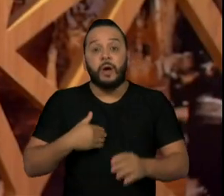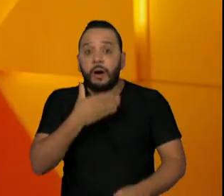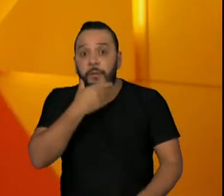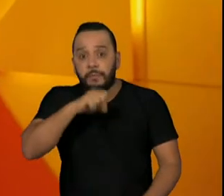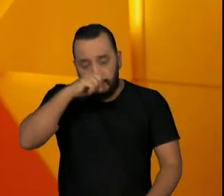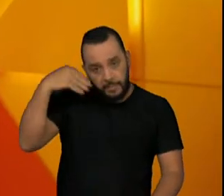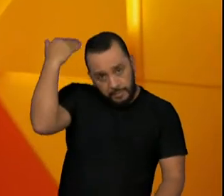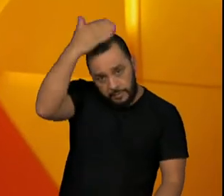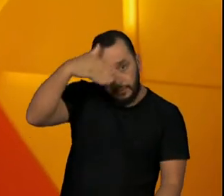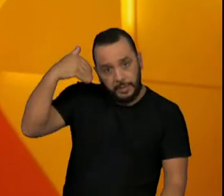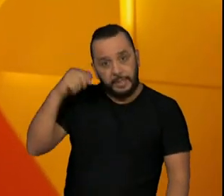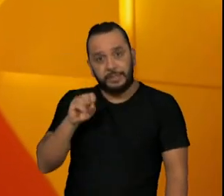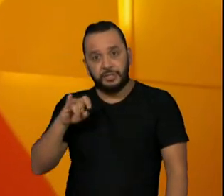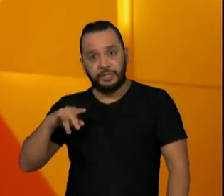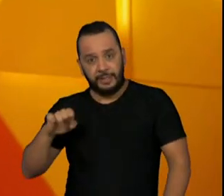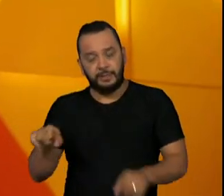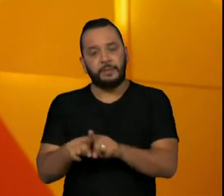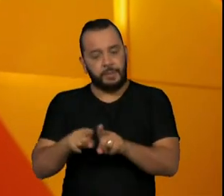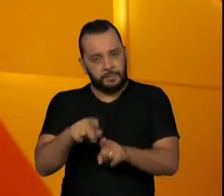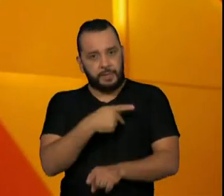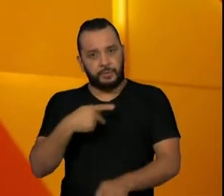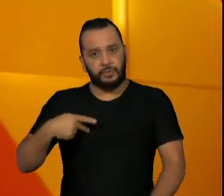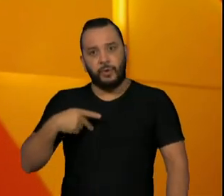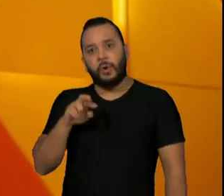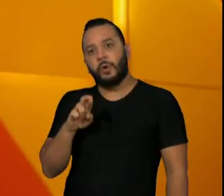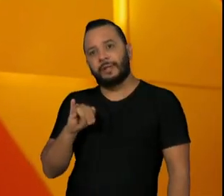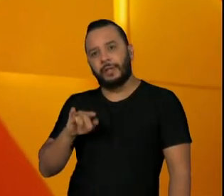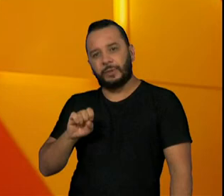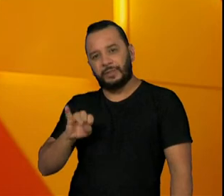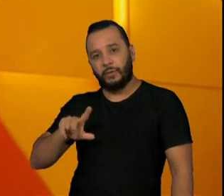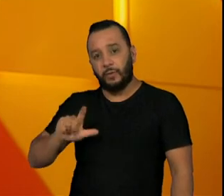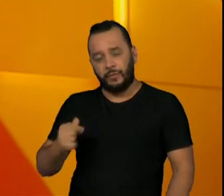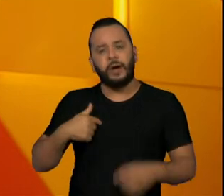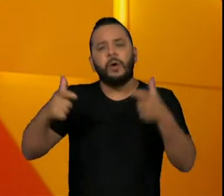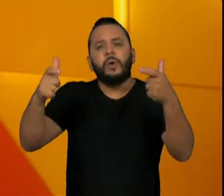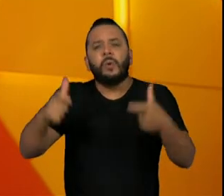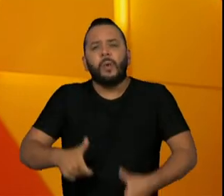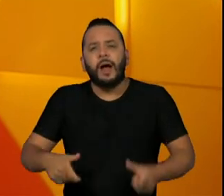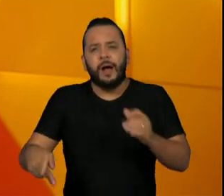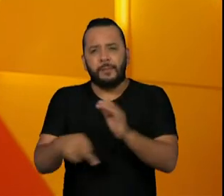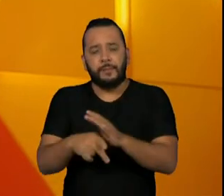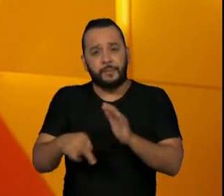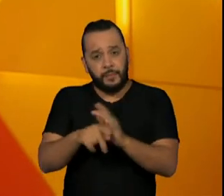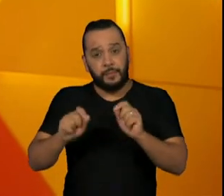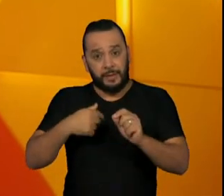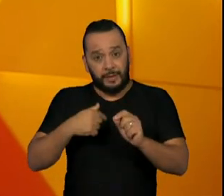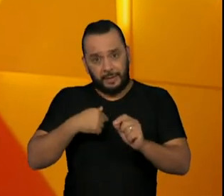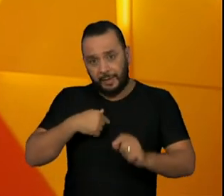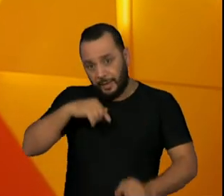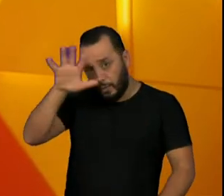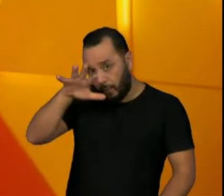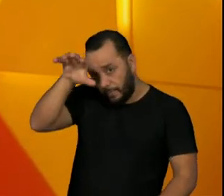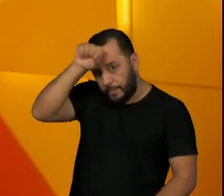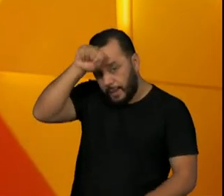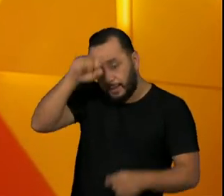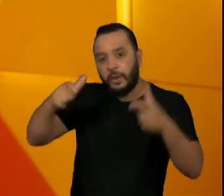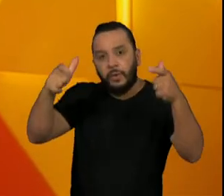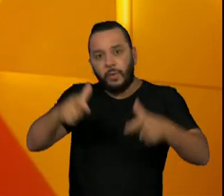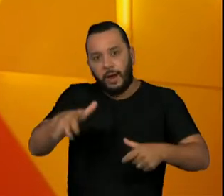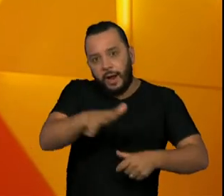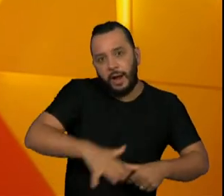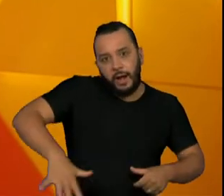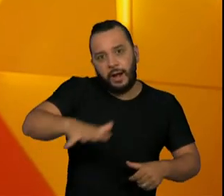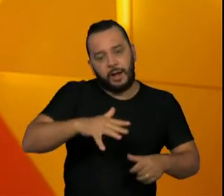Silva. O Santuário Nacional da Umbanda, também conhecido como Vale dos Orixás, foi fundado nos anos 70 por